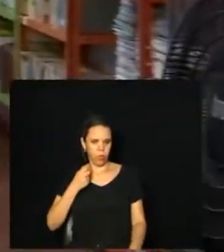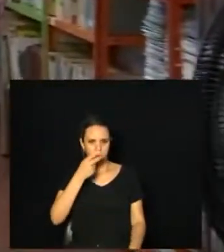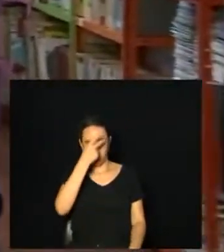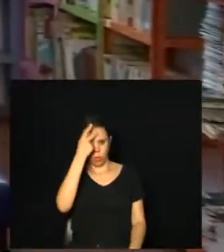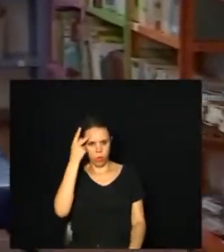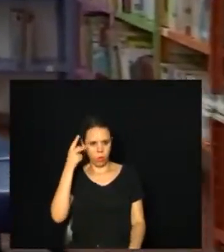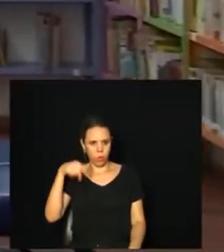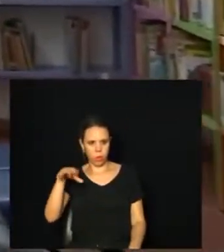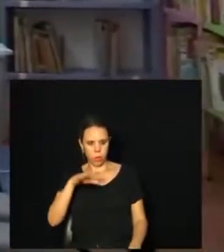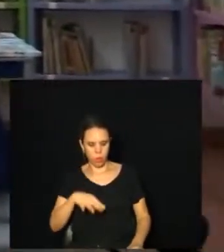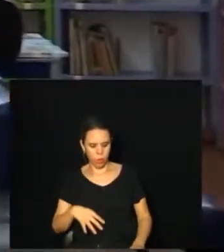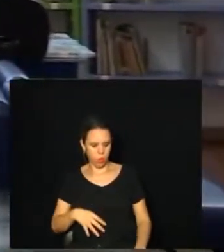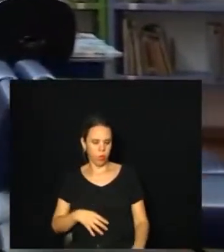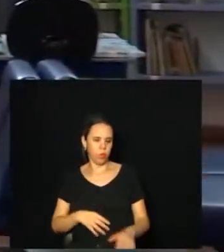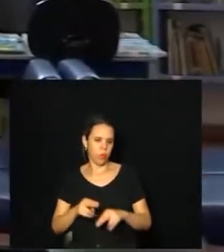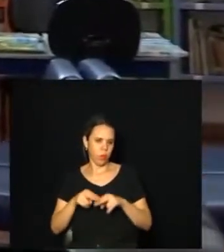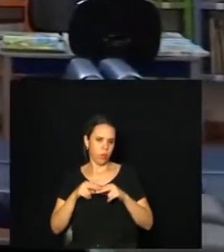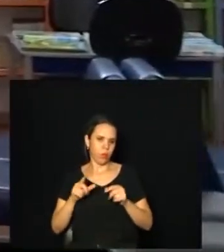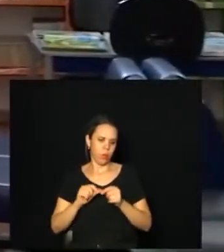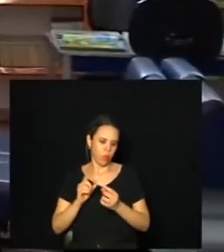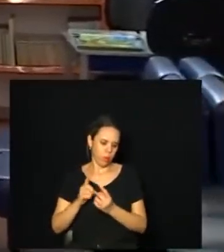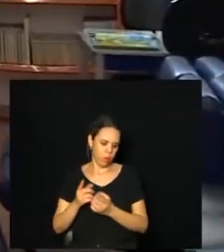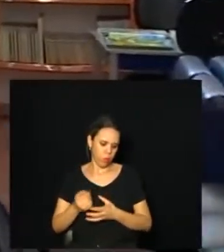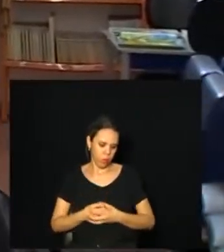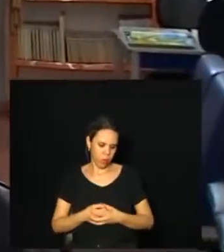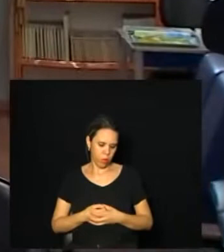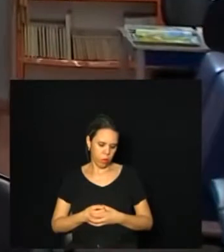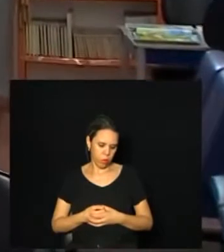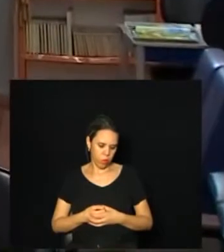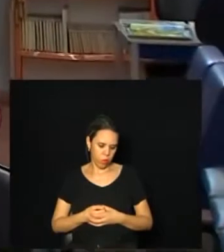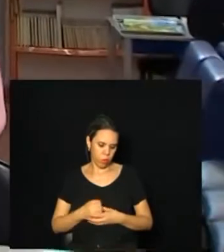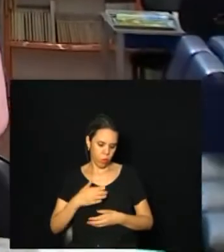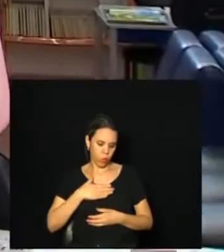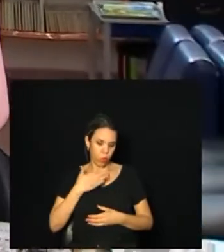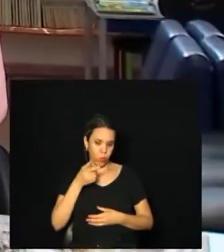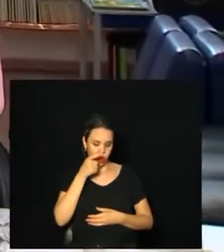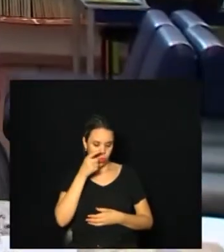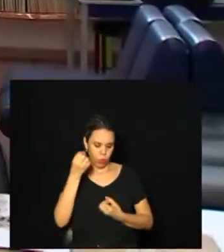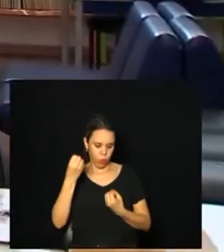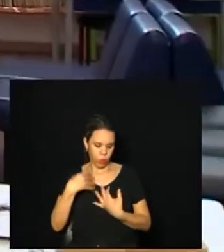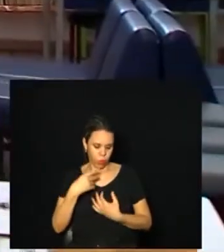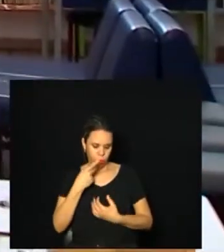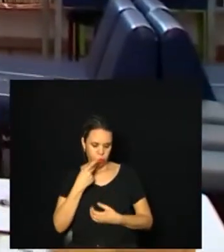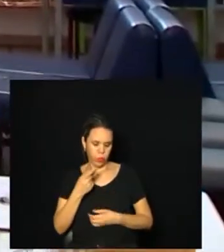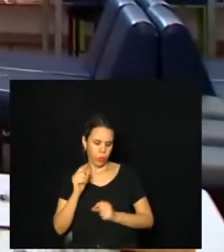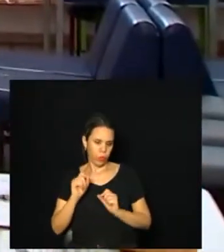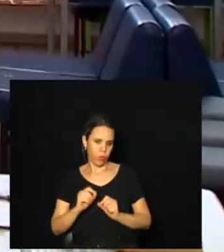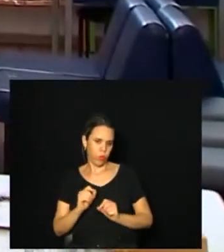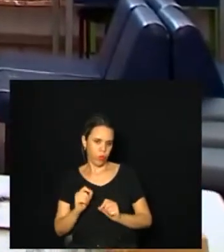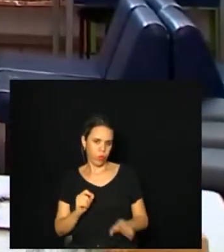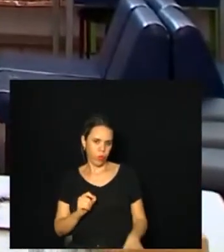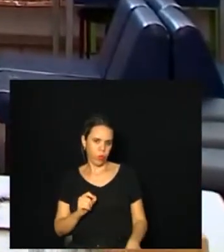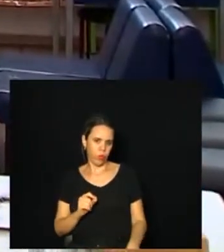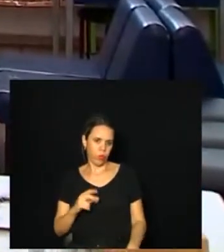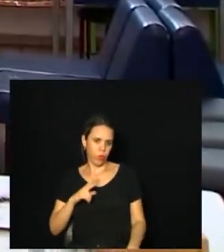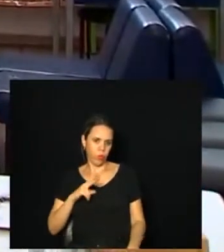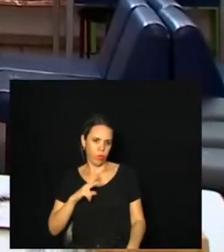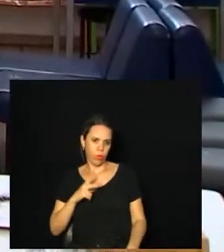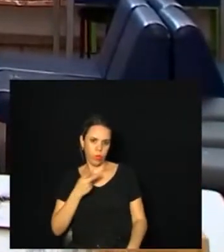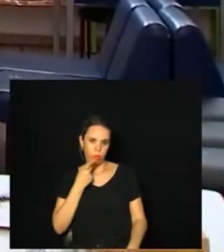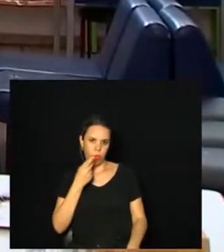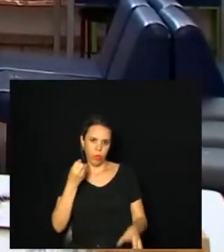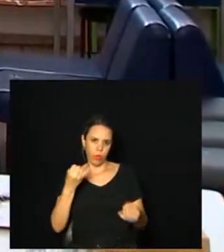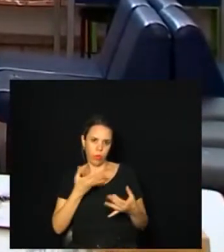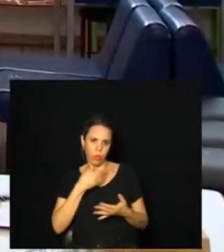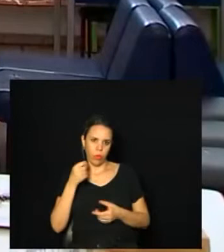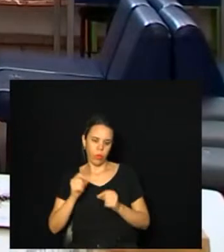e de funções que a biblioteca pode atender. Agora, eu fiquei surpresa quando você me contou, Wellington, em off, né, ainda, agora você pode explicar melhor pra